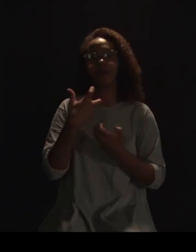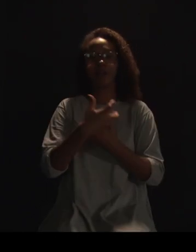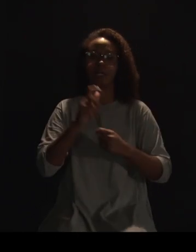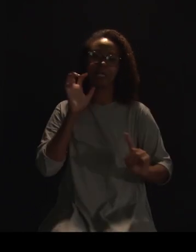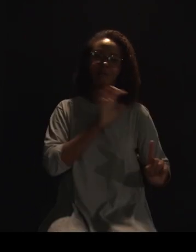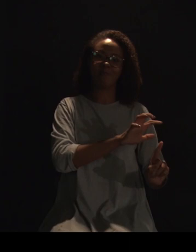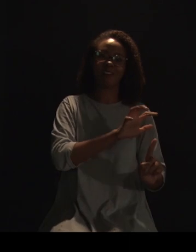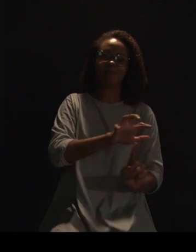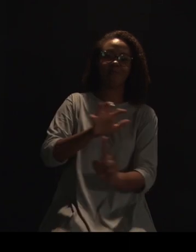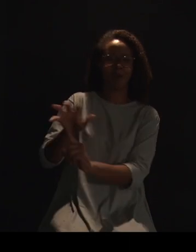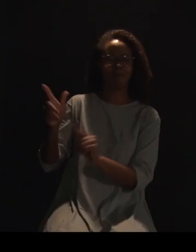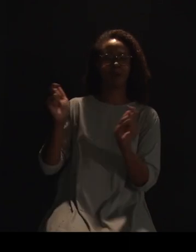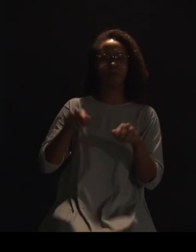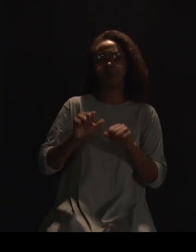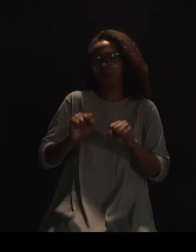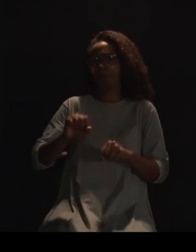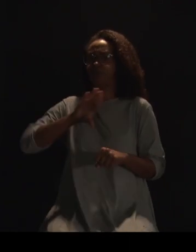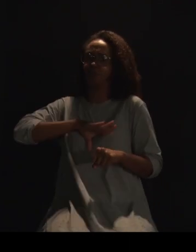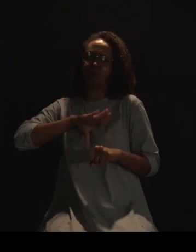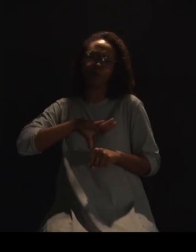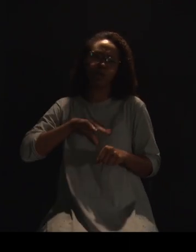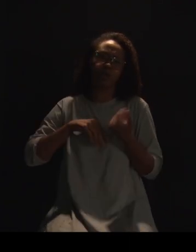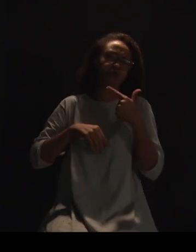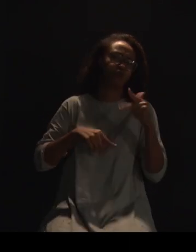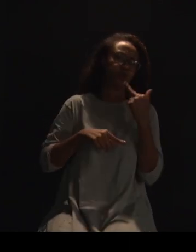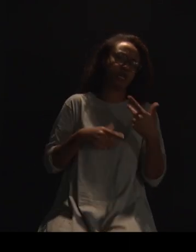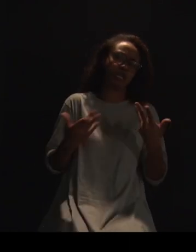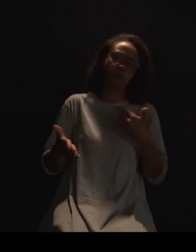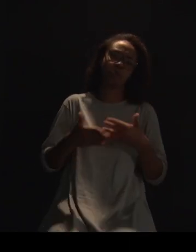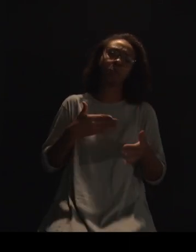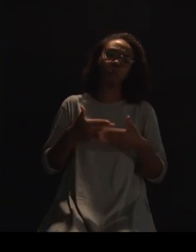mesmo que seja em português ou não nem